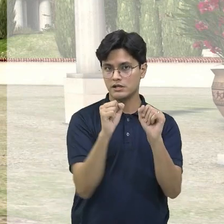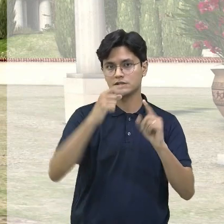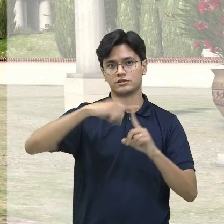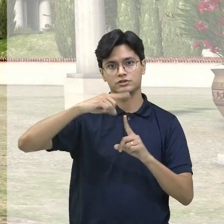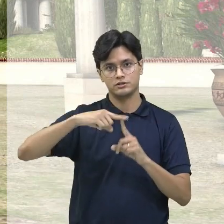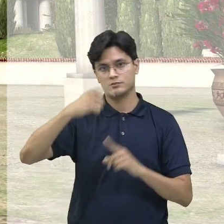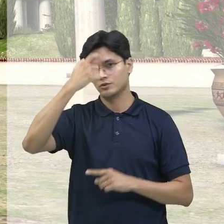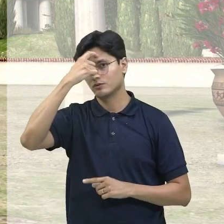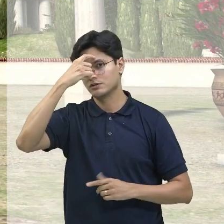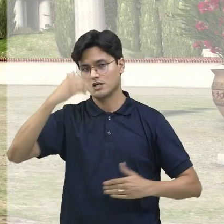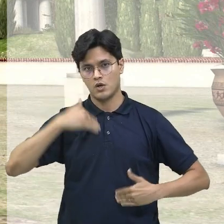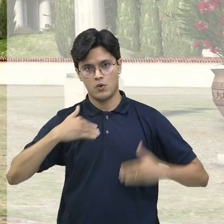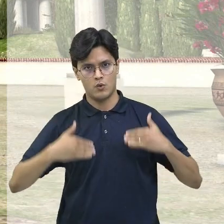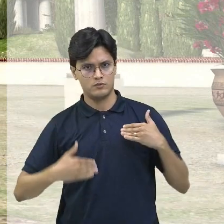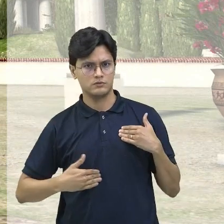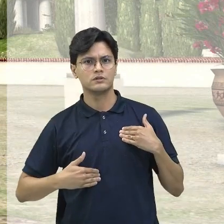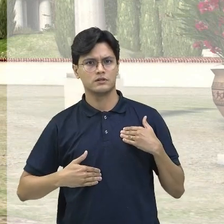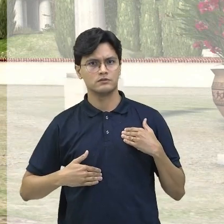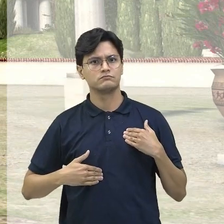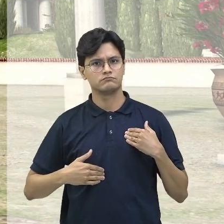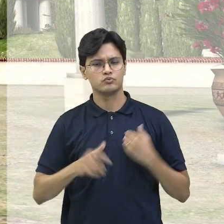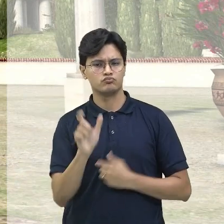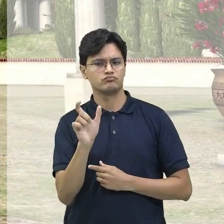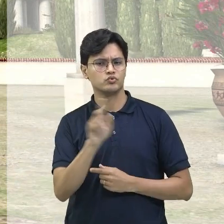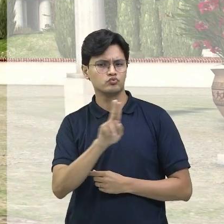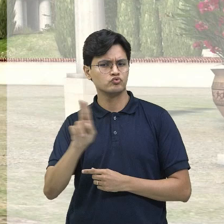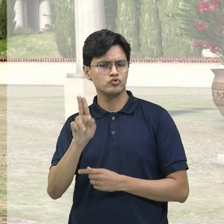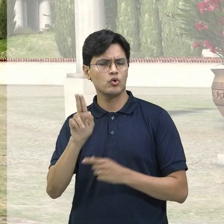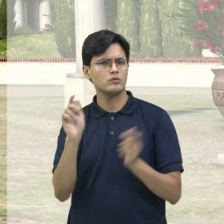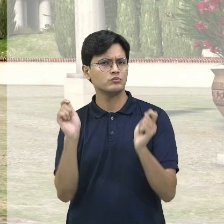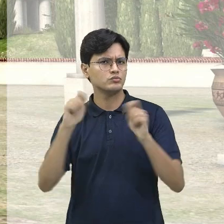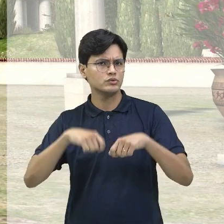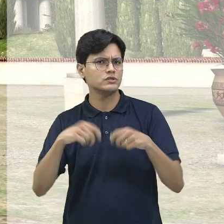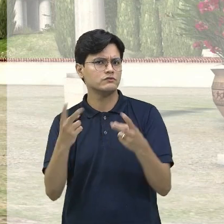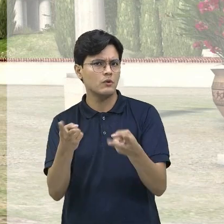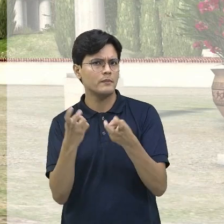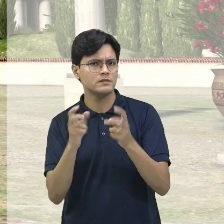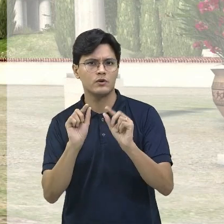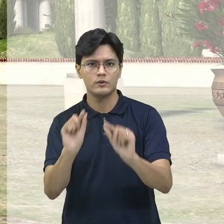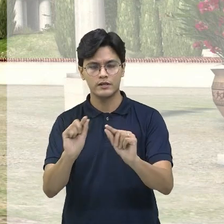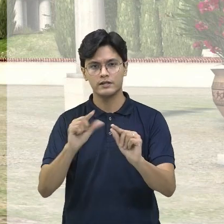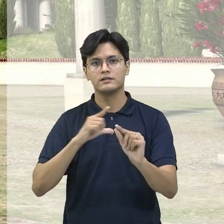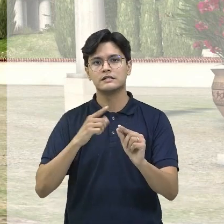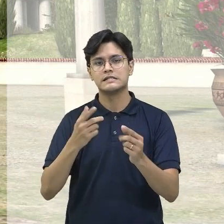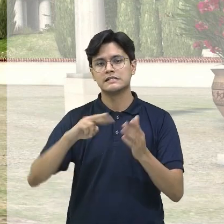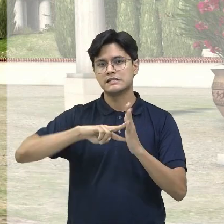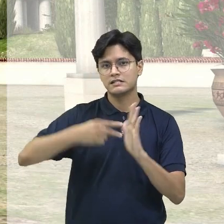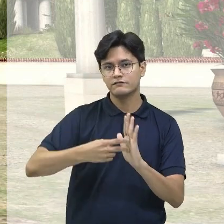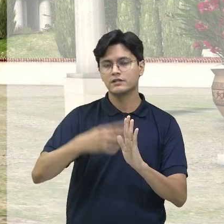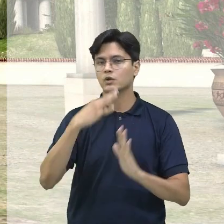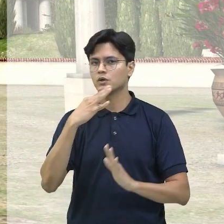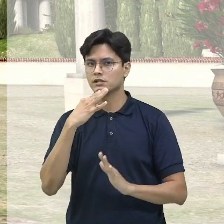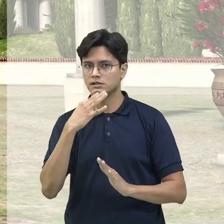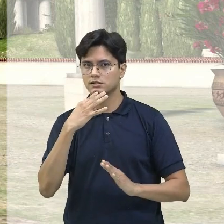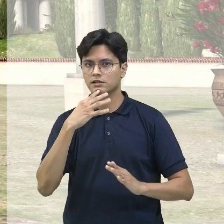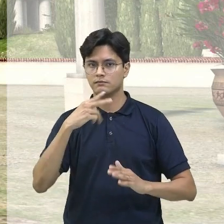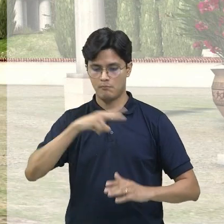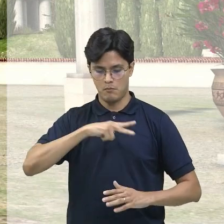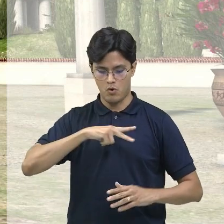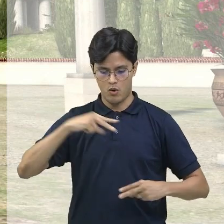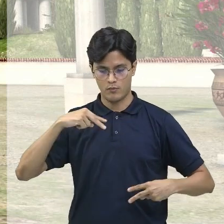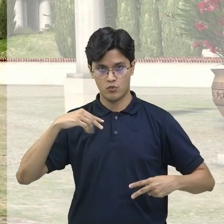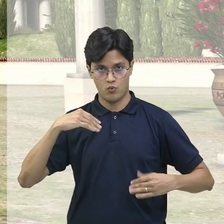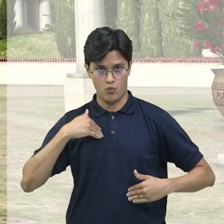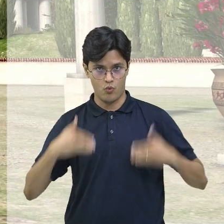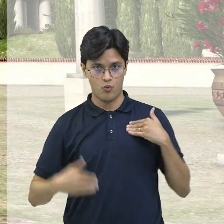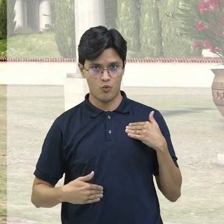que vai nos ajudar a conhecer o nosso corpo de uma forma mais consciente, né, de saber o movimento que nós estamos fazendo e